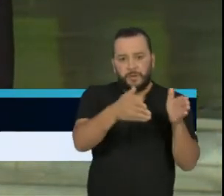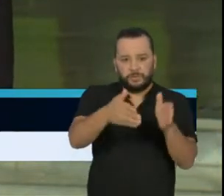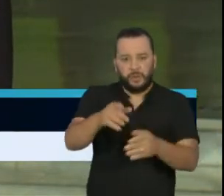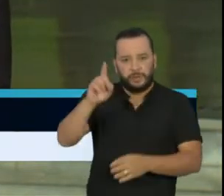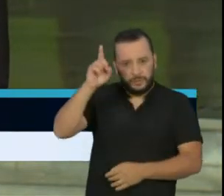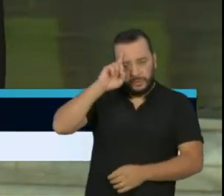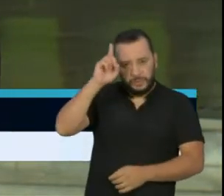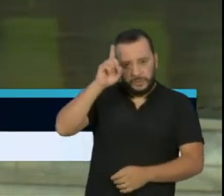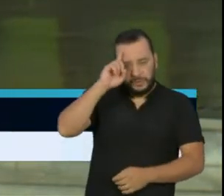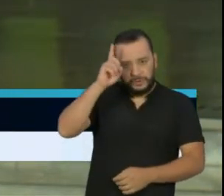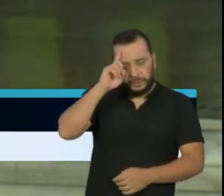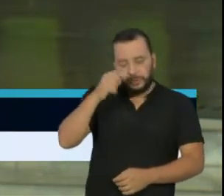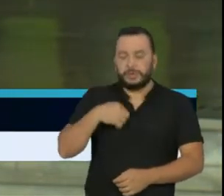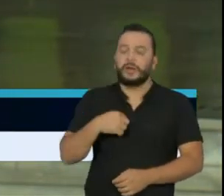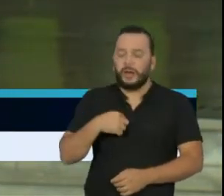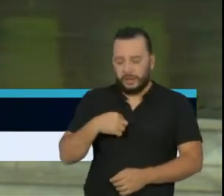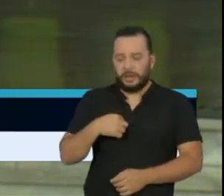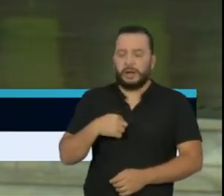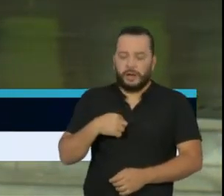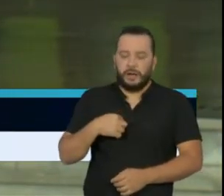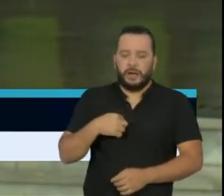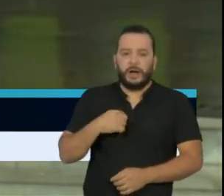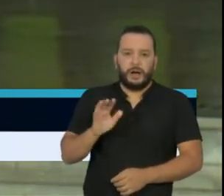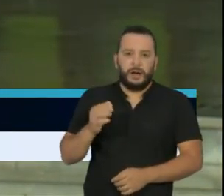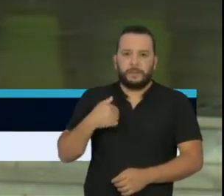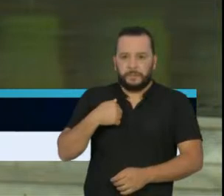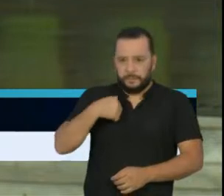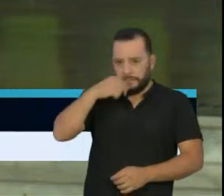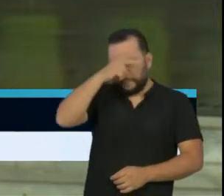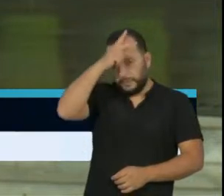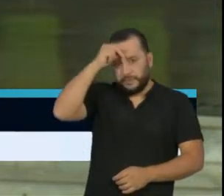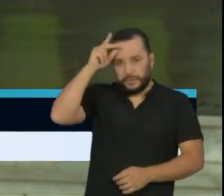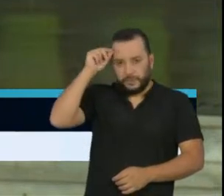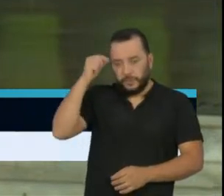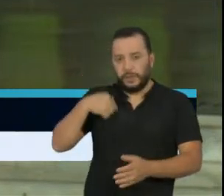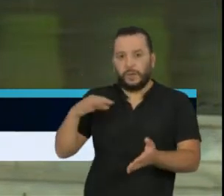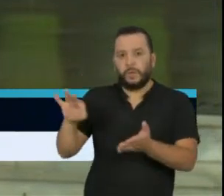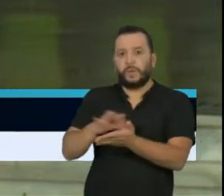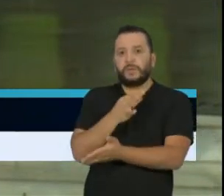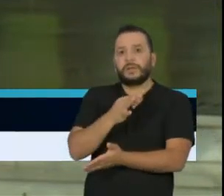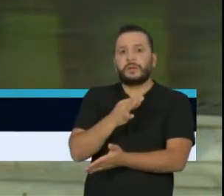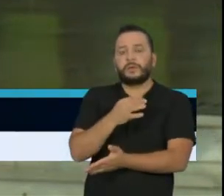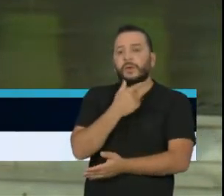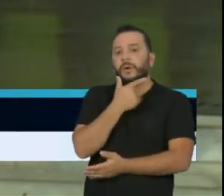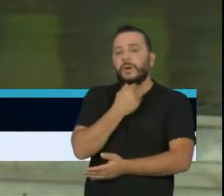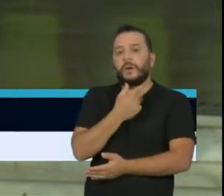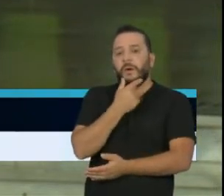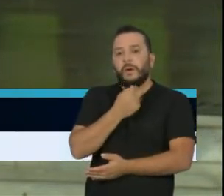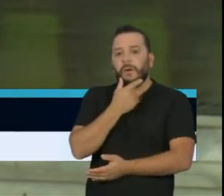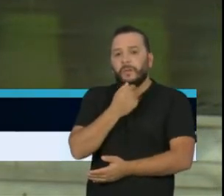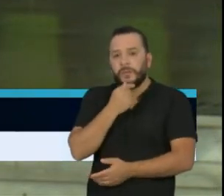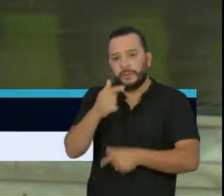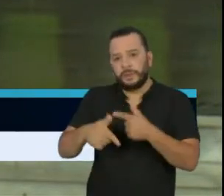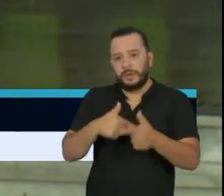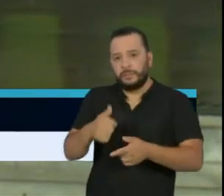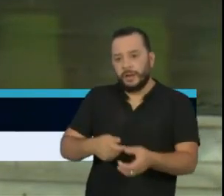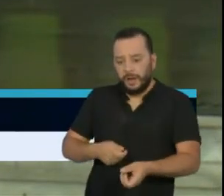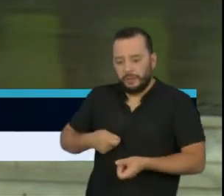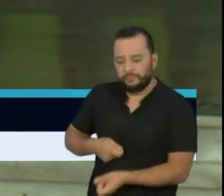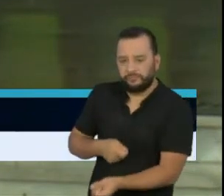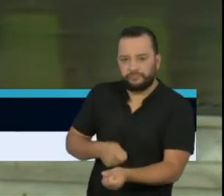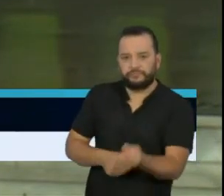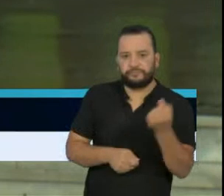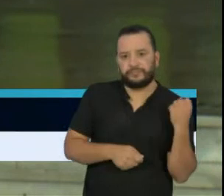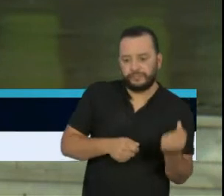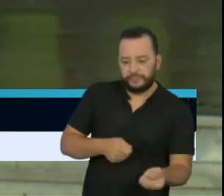contratou 220 coveiros para poder dar conta desta nova demanda. Aumentou